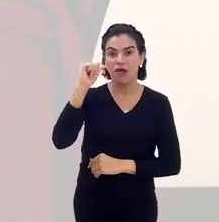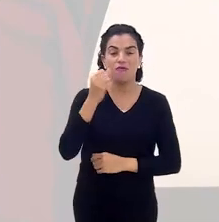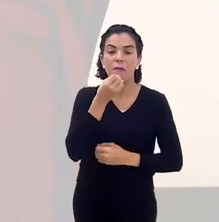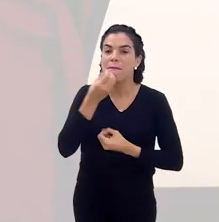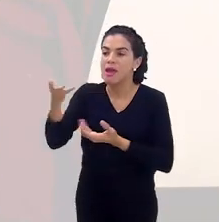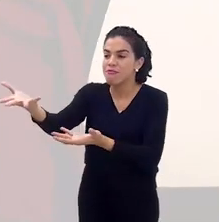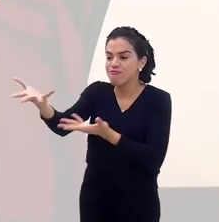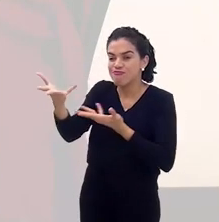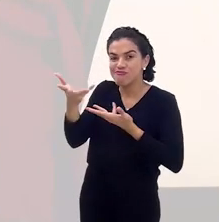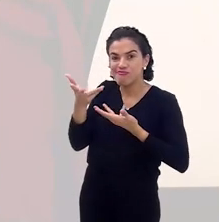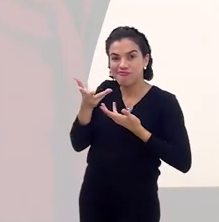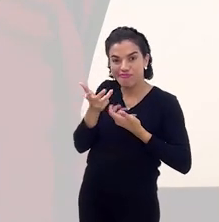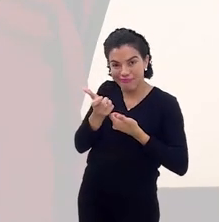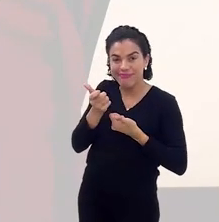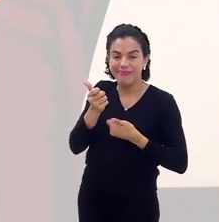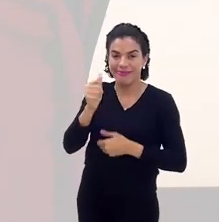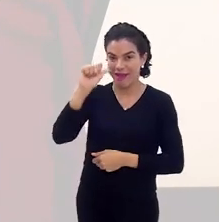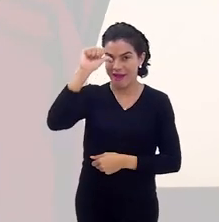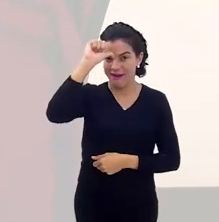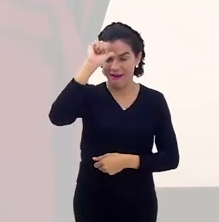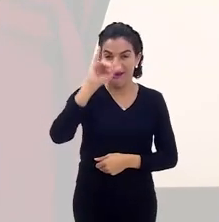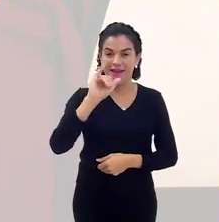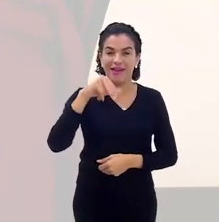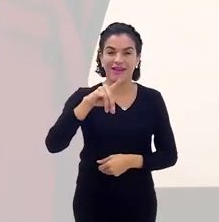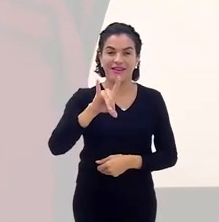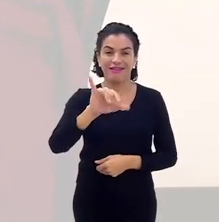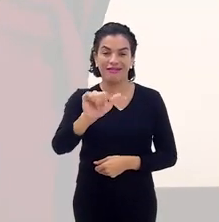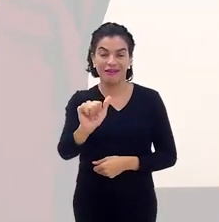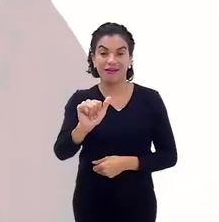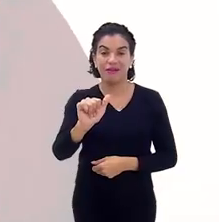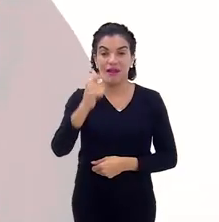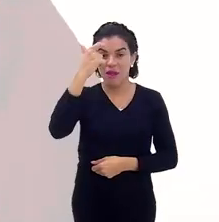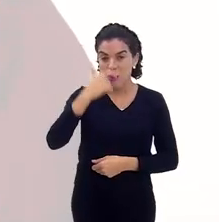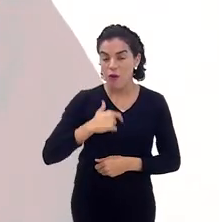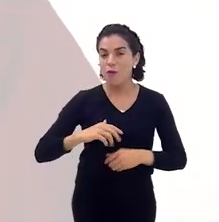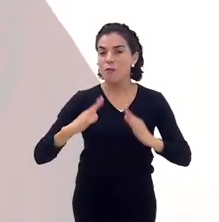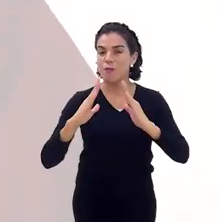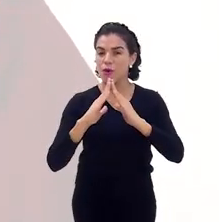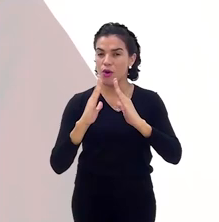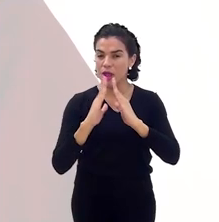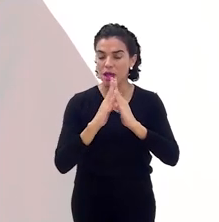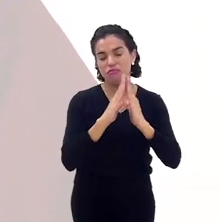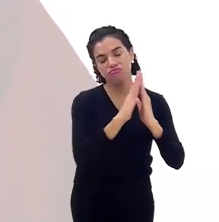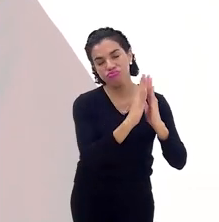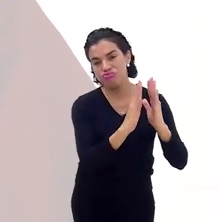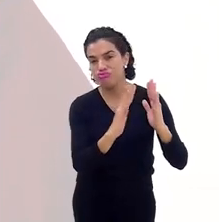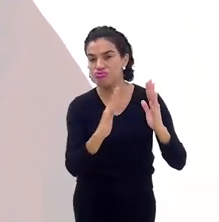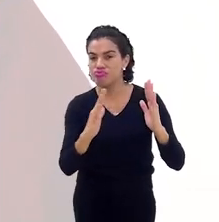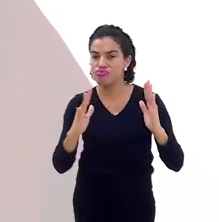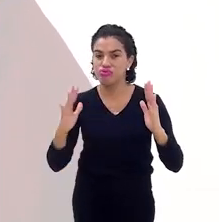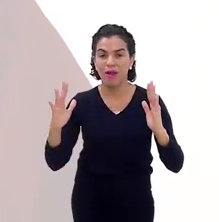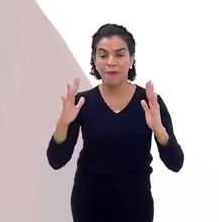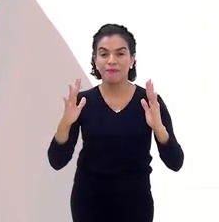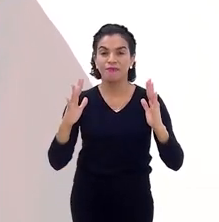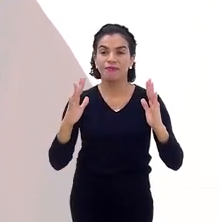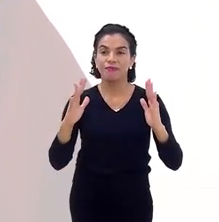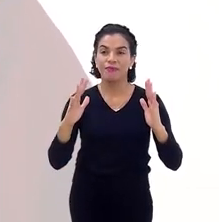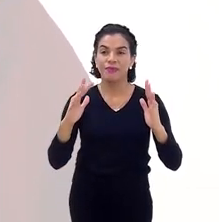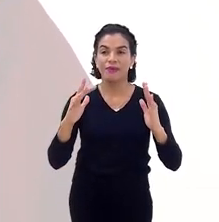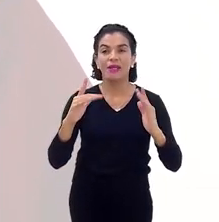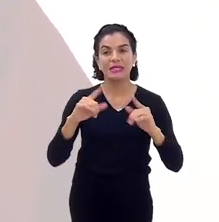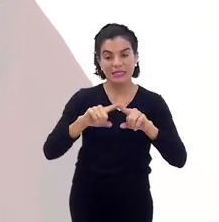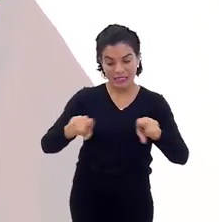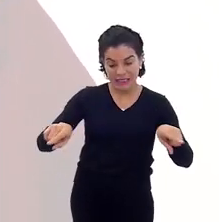bem recepcionado pela Índia. Certo. Então, eu morei, né? Então, assim, o meu processo eu comecei